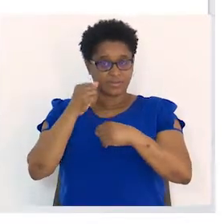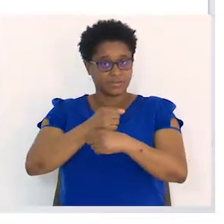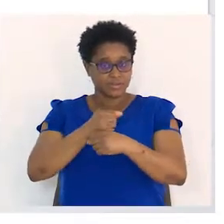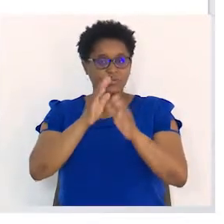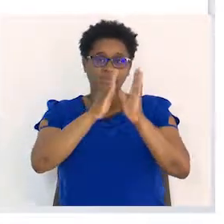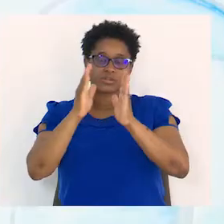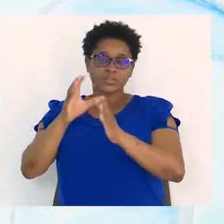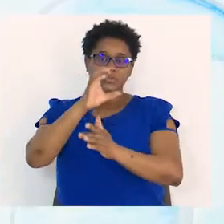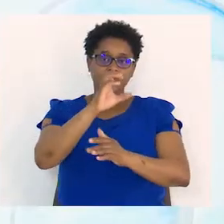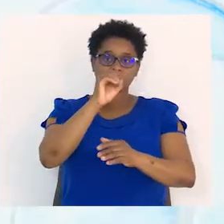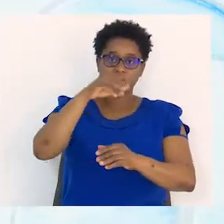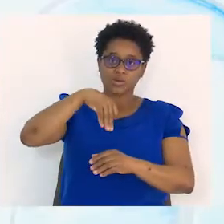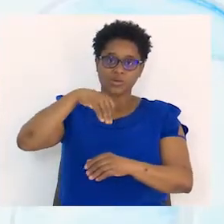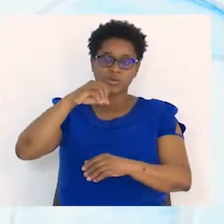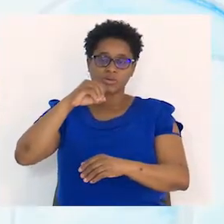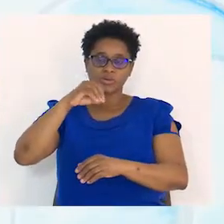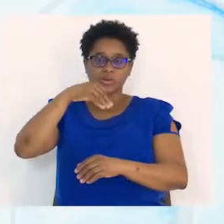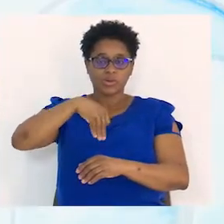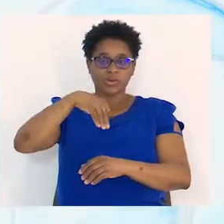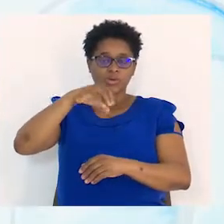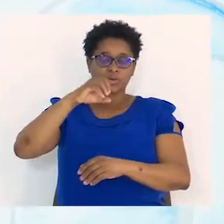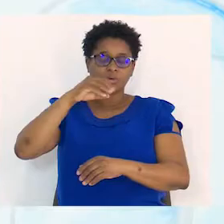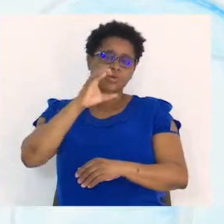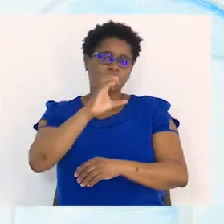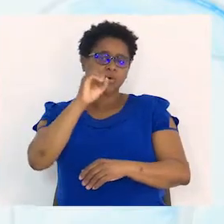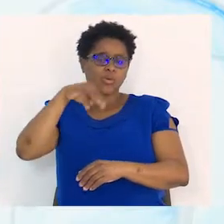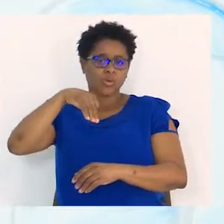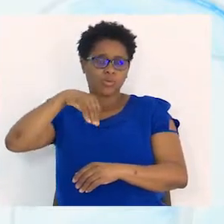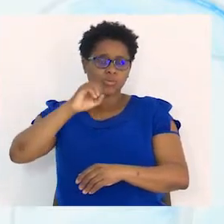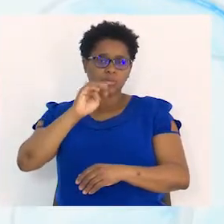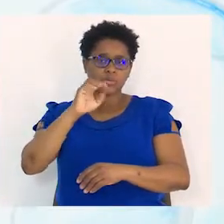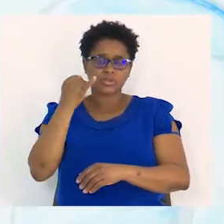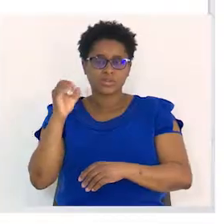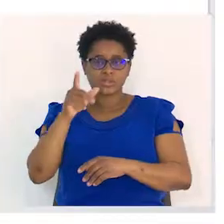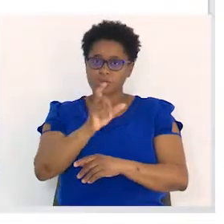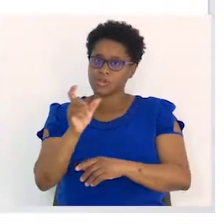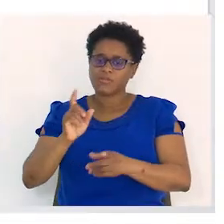das palavras. O que é que se quer que tu consigas no final desta aula?